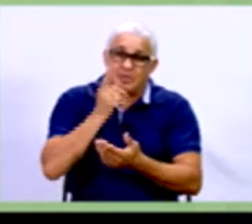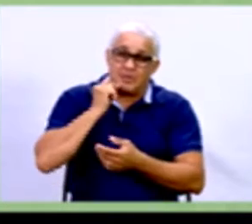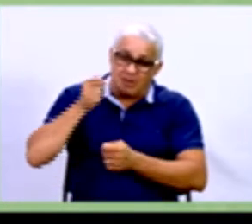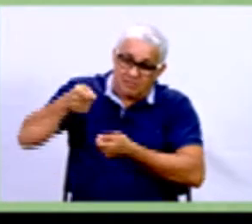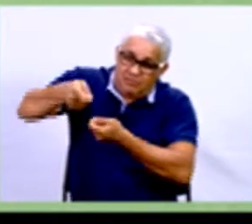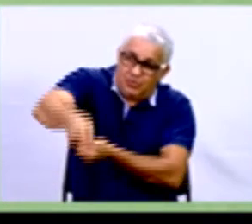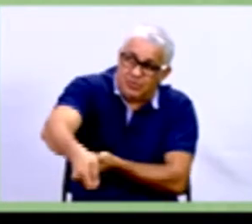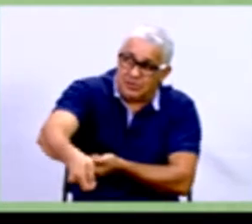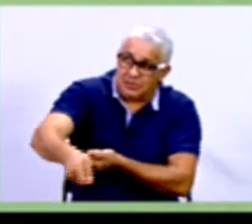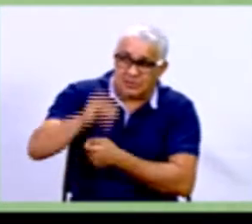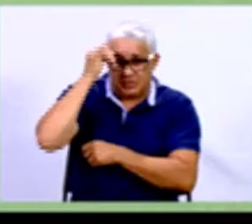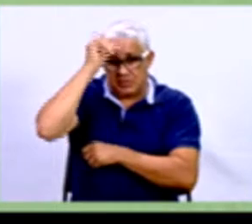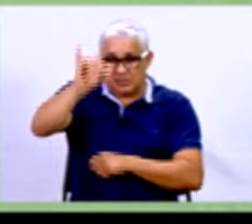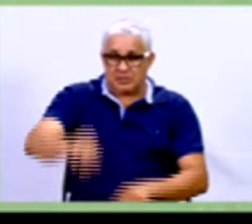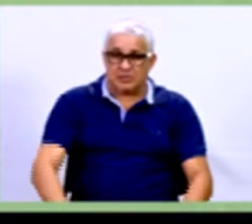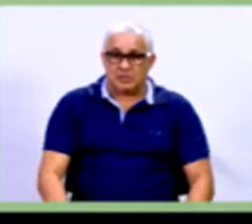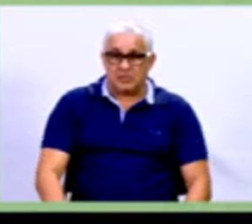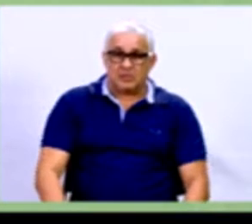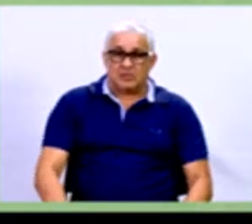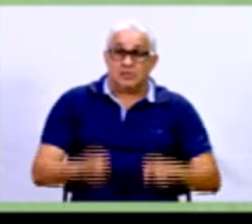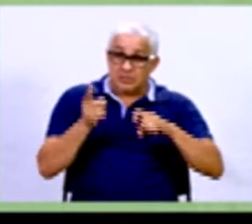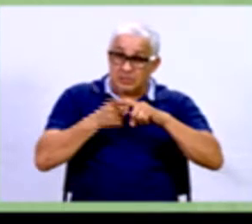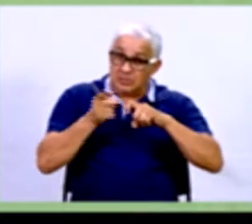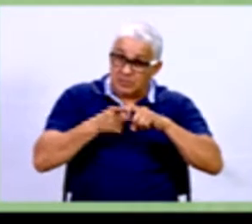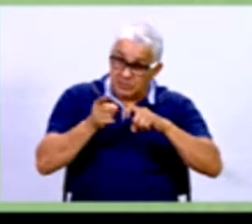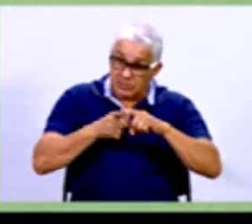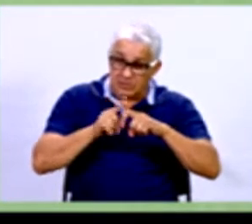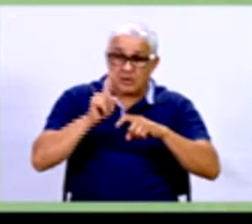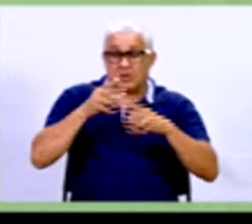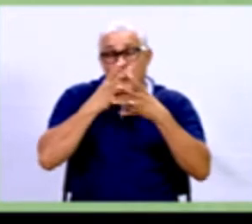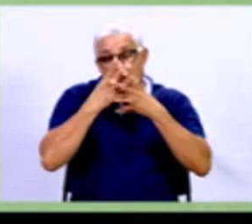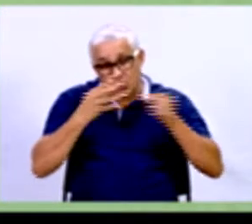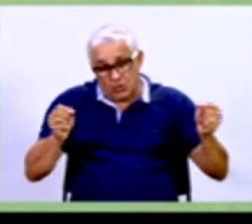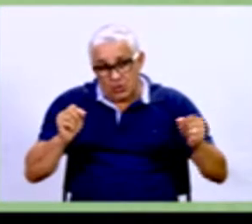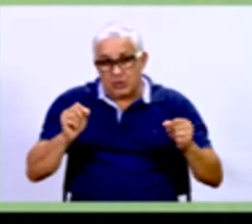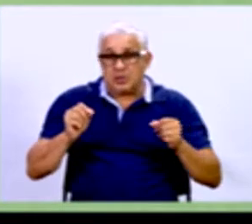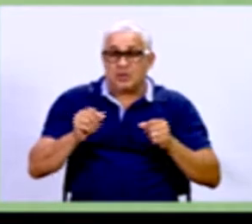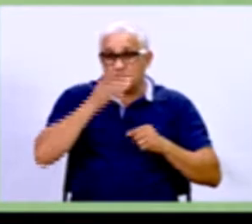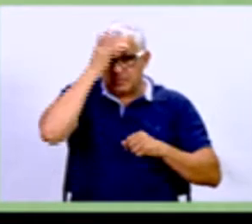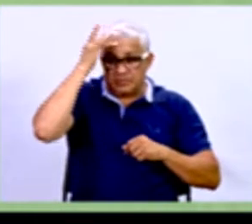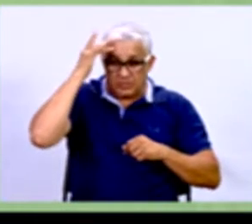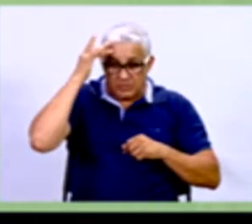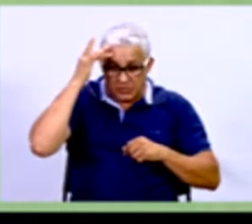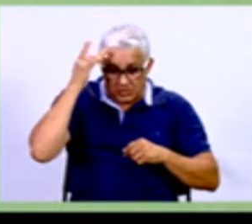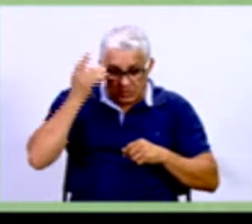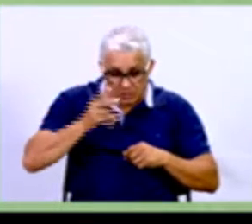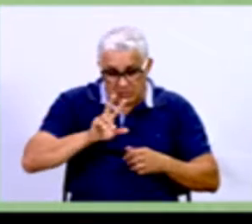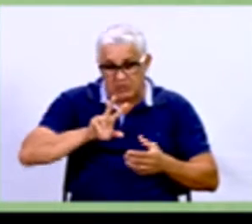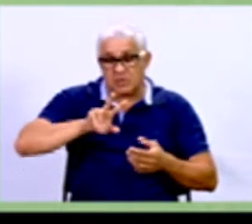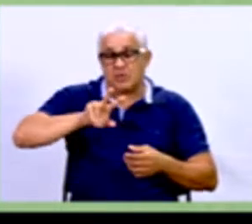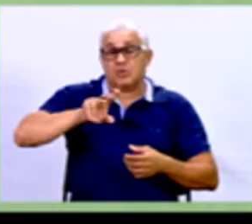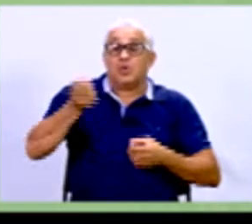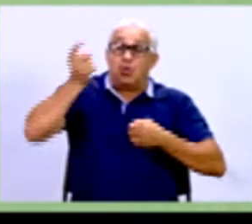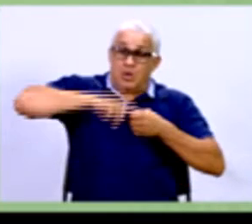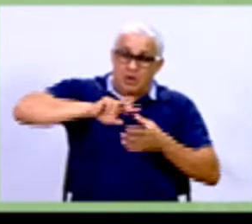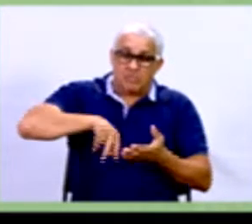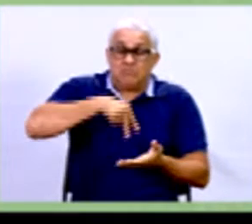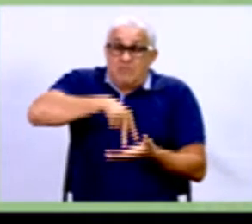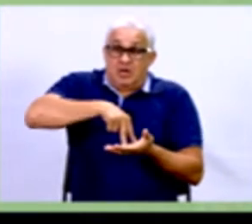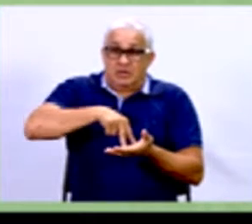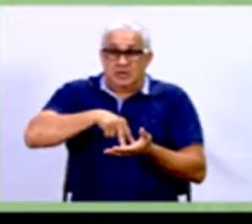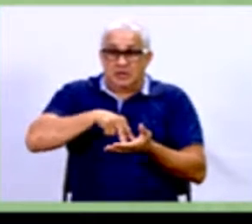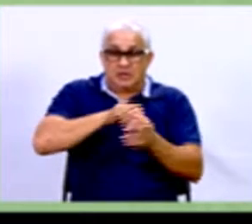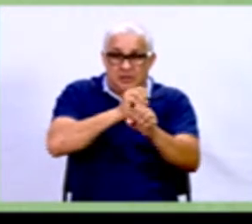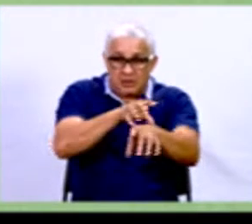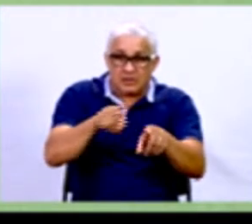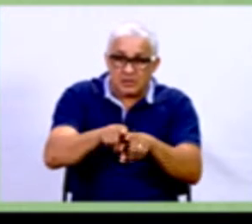pessoa. Procure um serviço médico após a recuperação, né? Após a pessoa estar consciente, para que ele possa orientá-lo, e principalmente